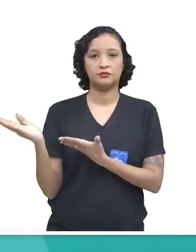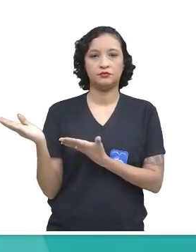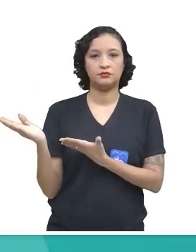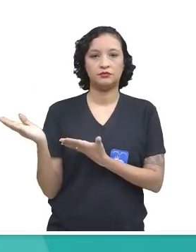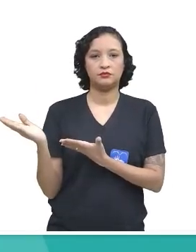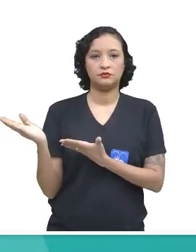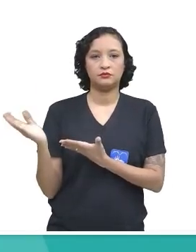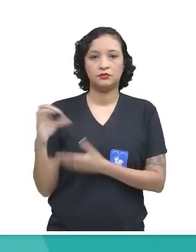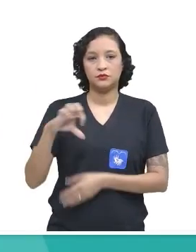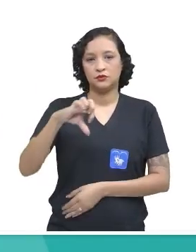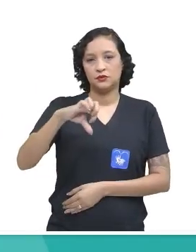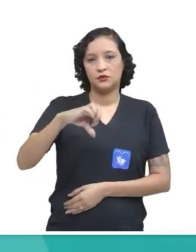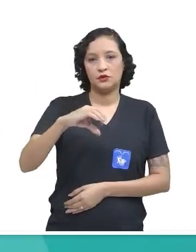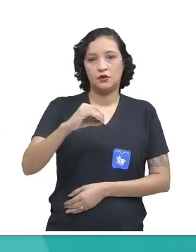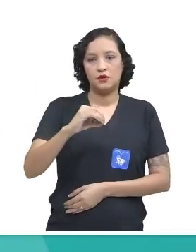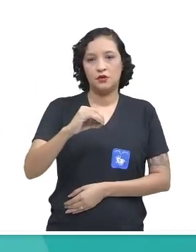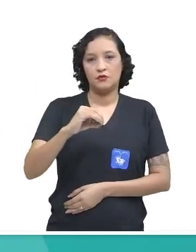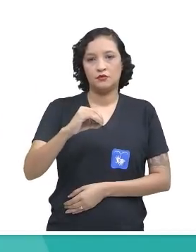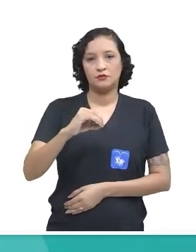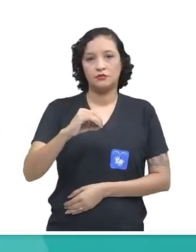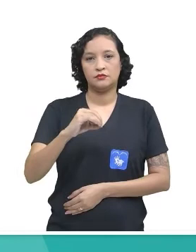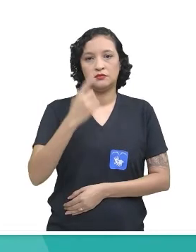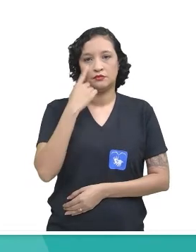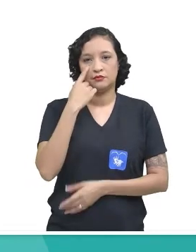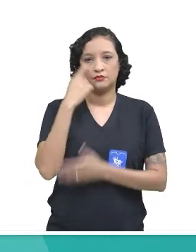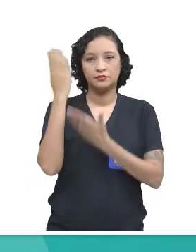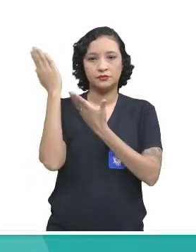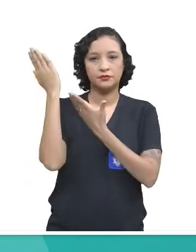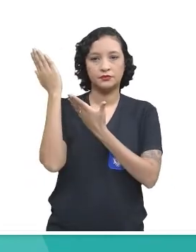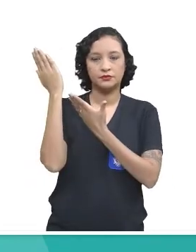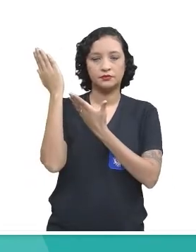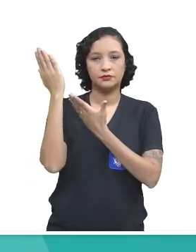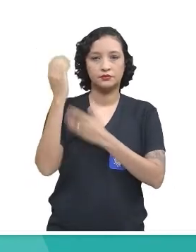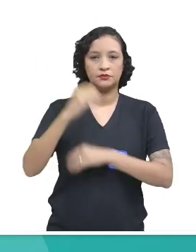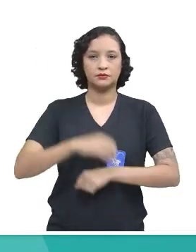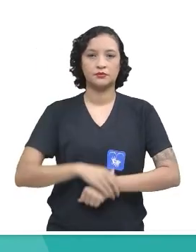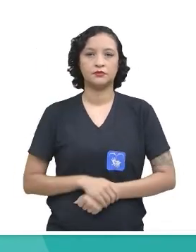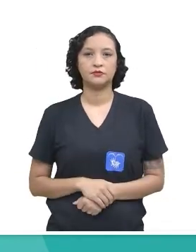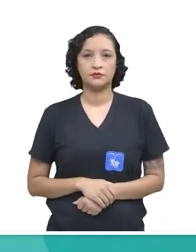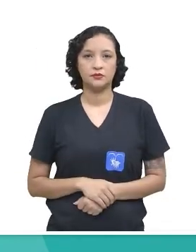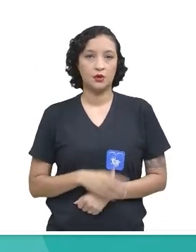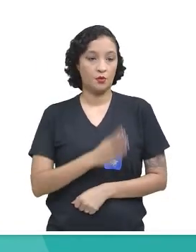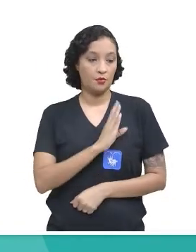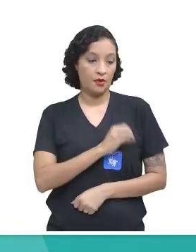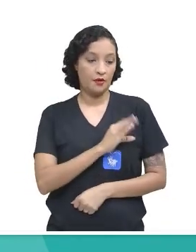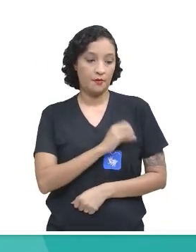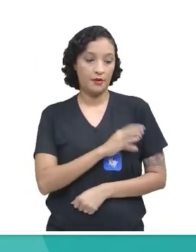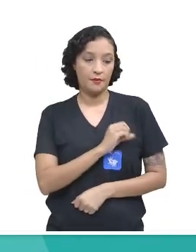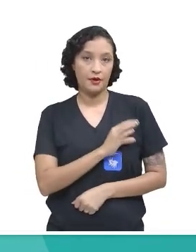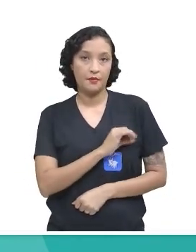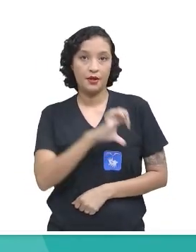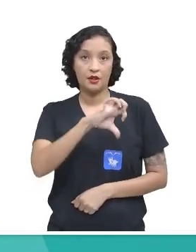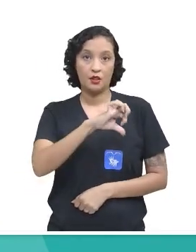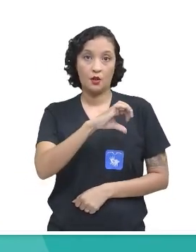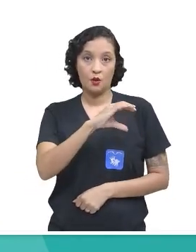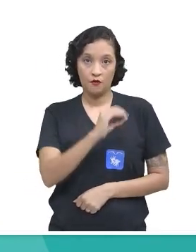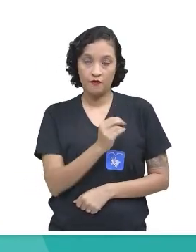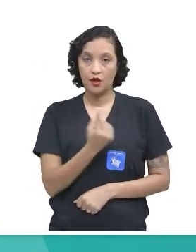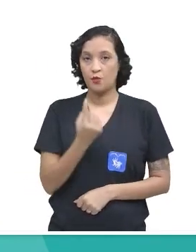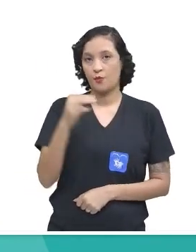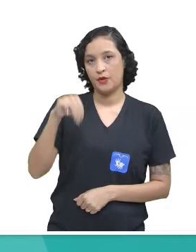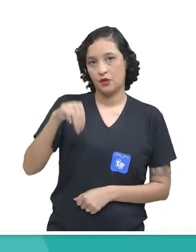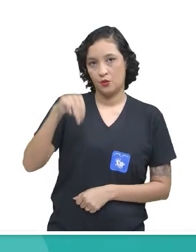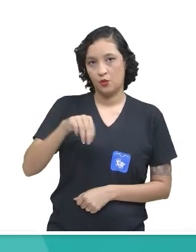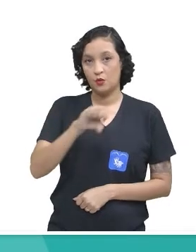né? Onde é que está escrito isso? Aqui, né? Ela fala que bate 90 vezes em 1 minuto quando ela está de